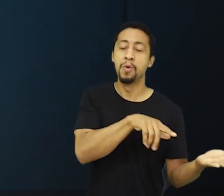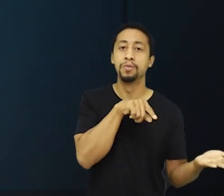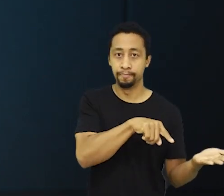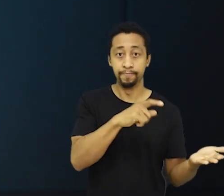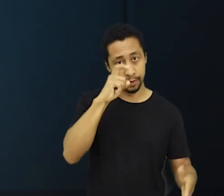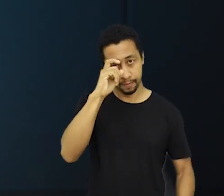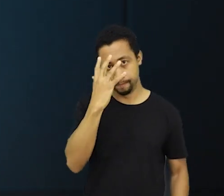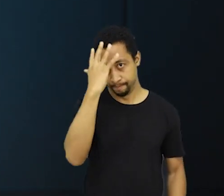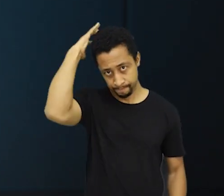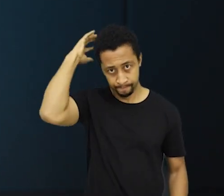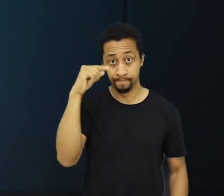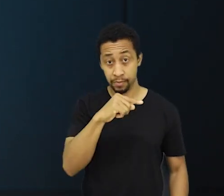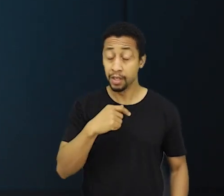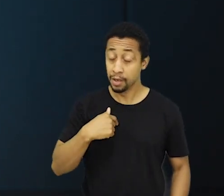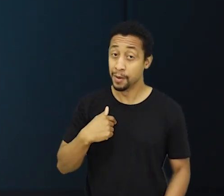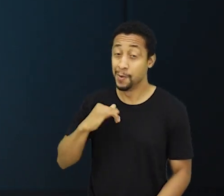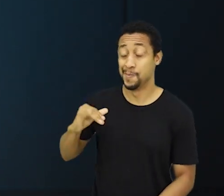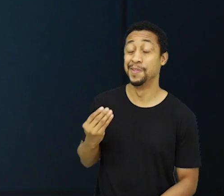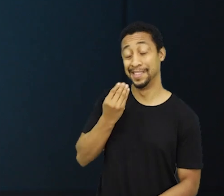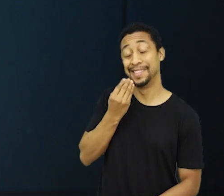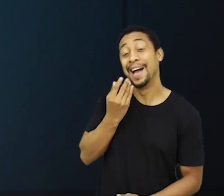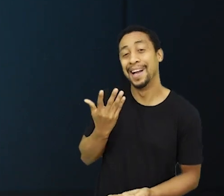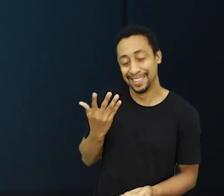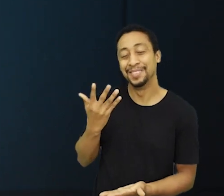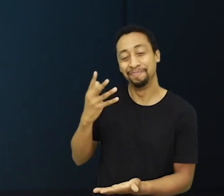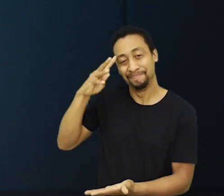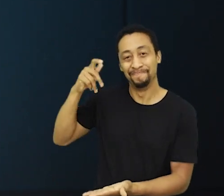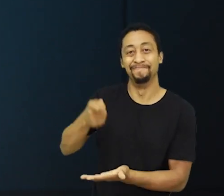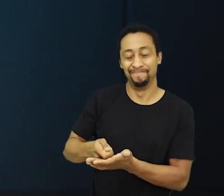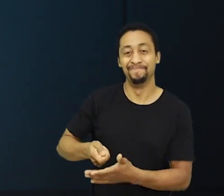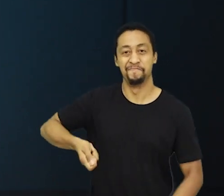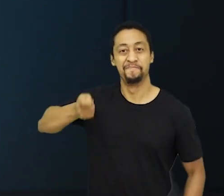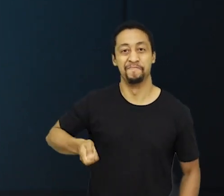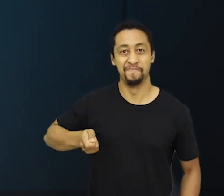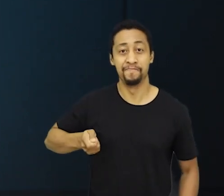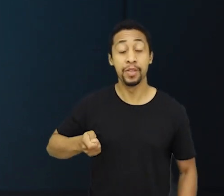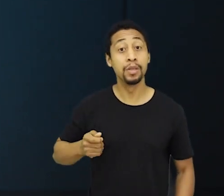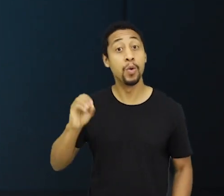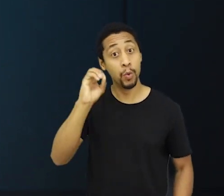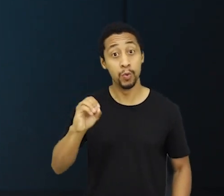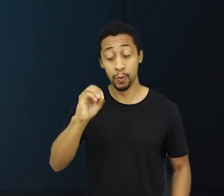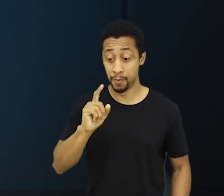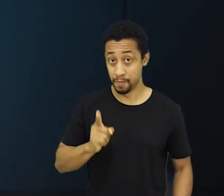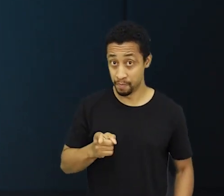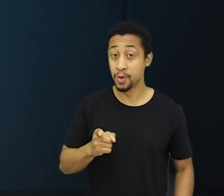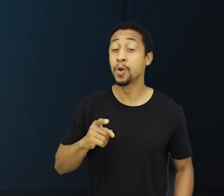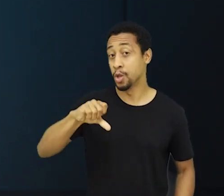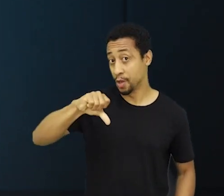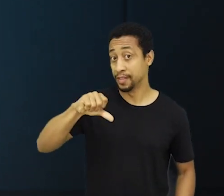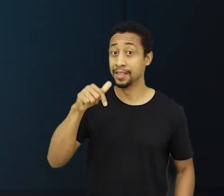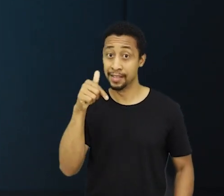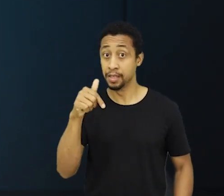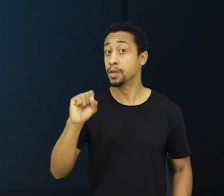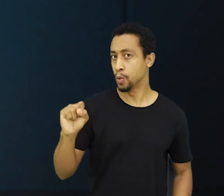Eu tive a oportunidade de dar essa sentença em outubro de 1978 e, na